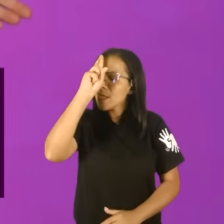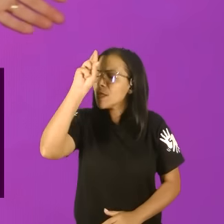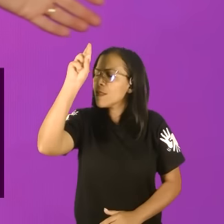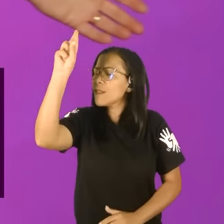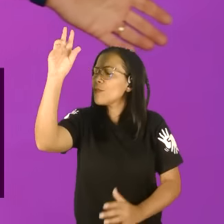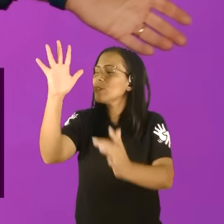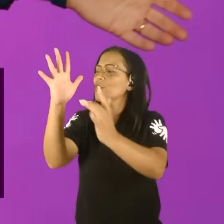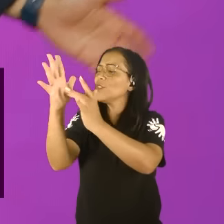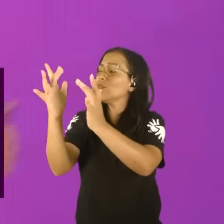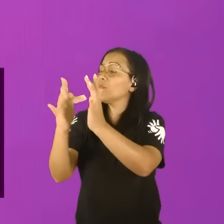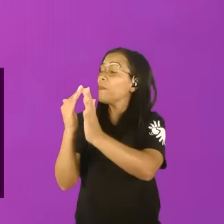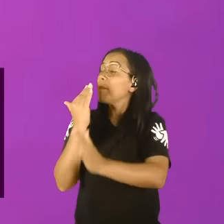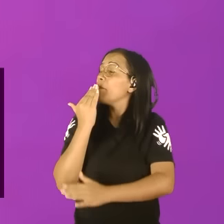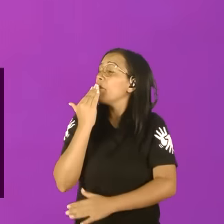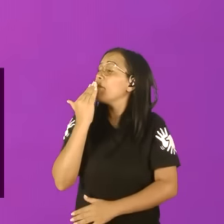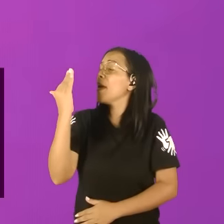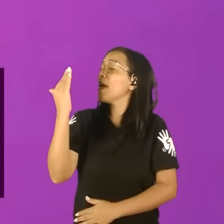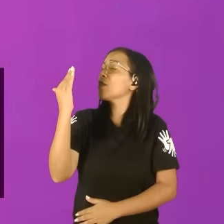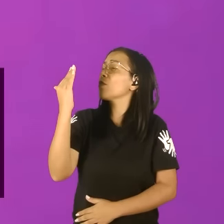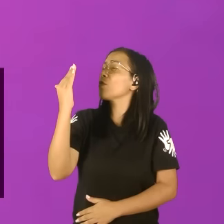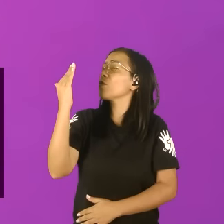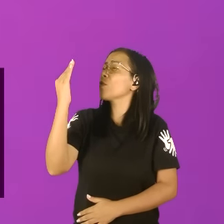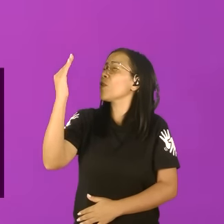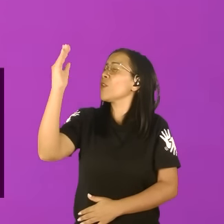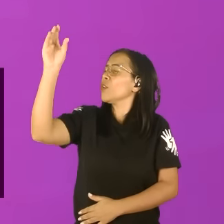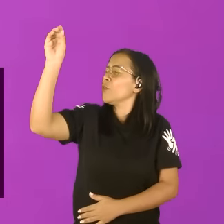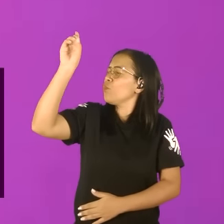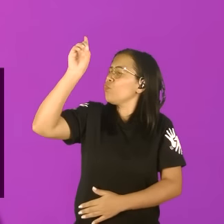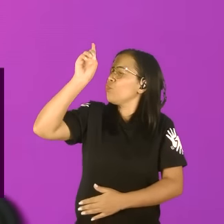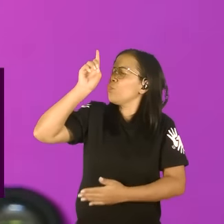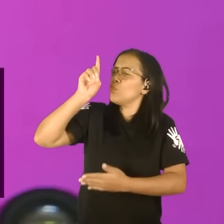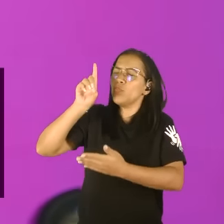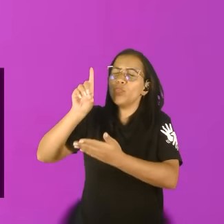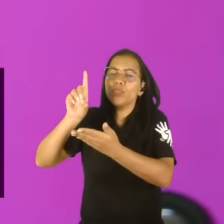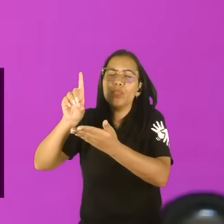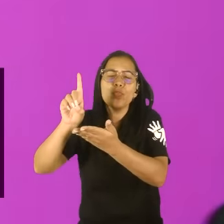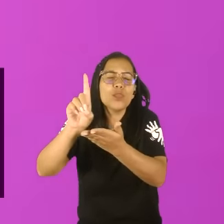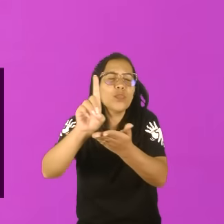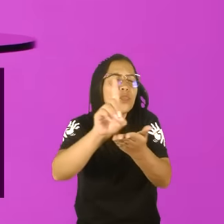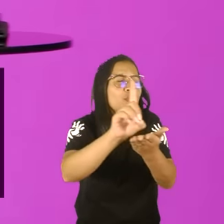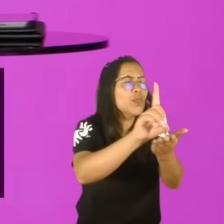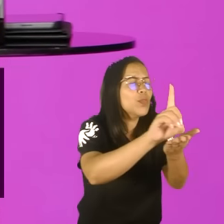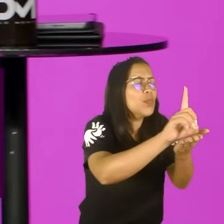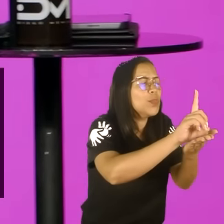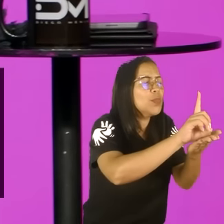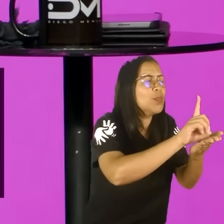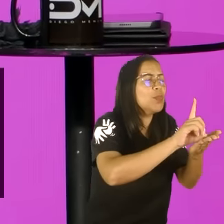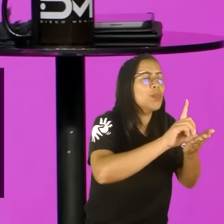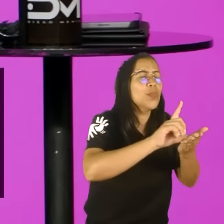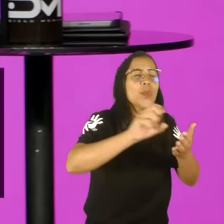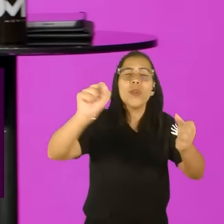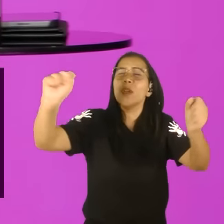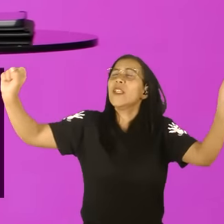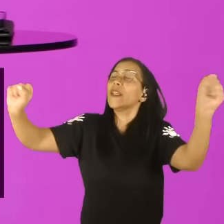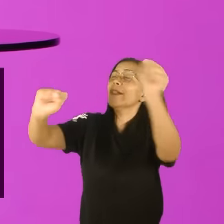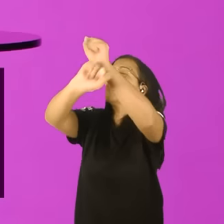pedimos, passeie entre nós. Manifesta a tua glória entre nós. Que enquanto eu escute tua